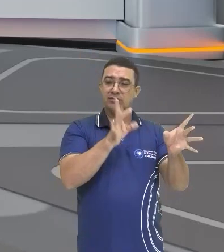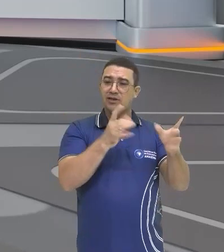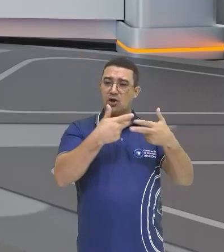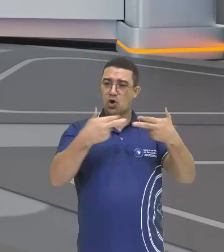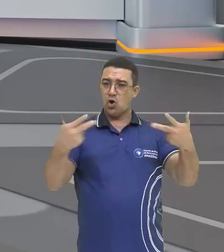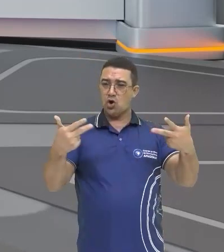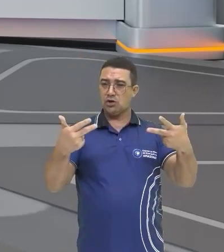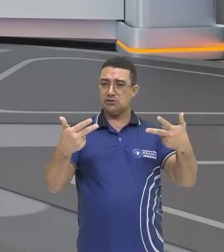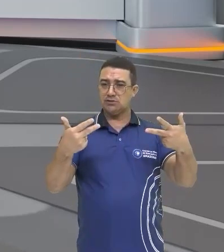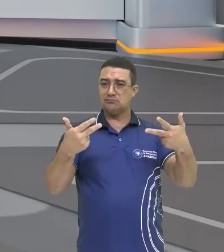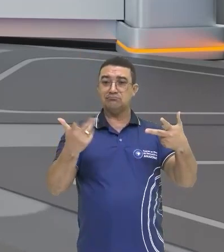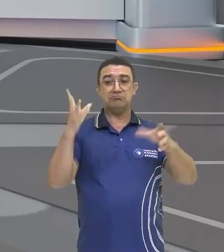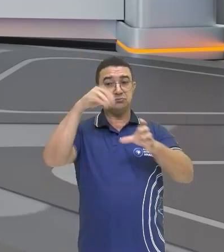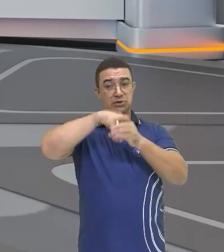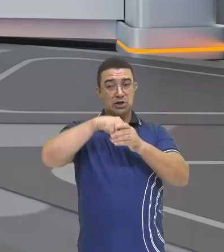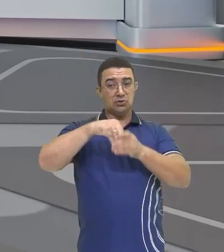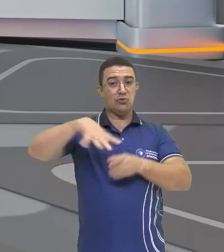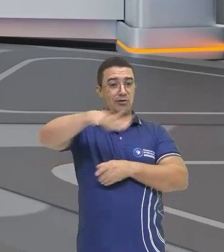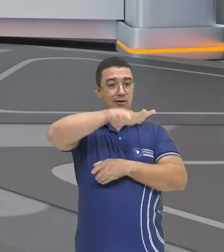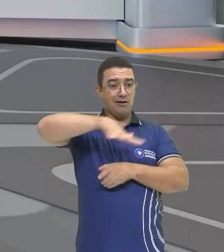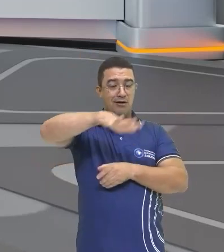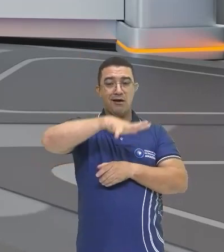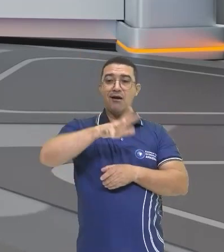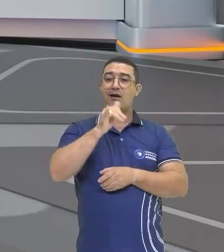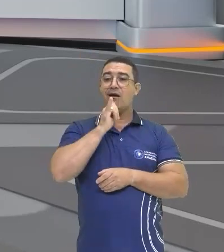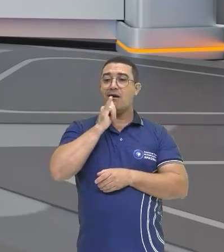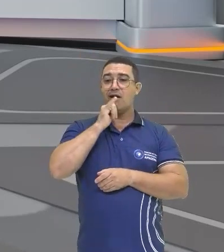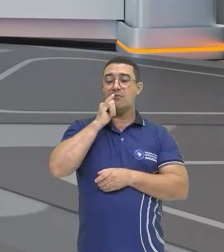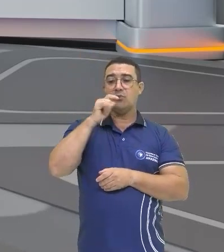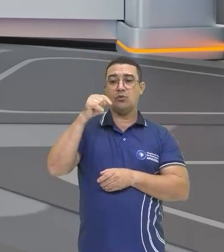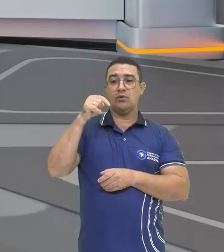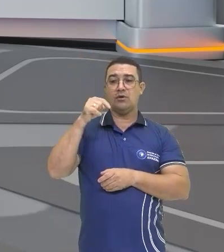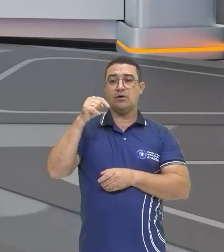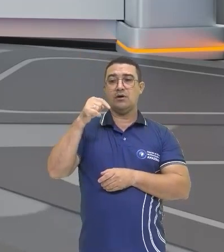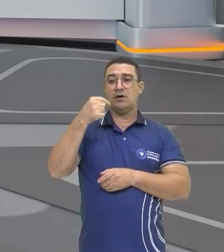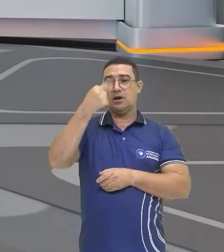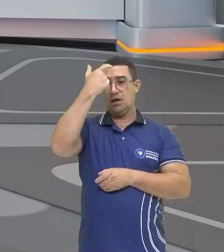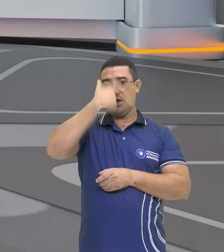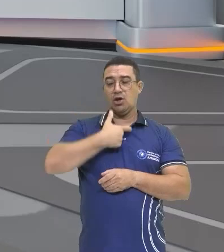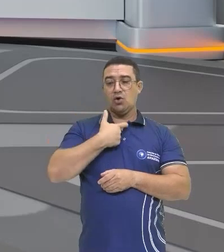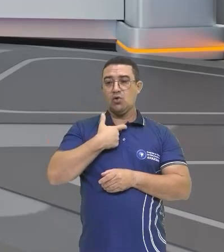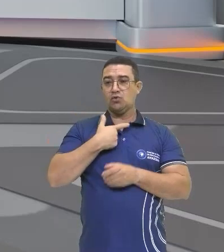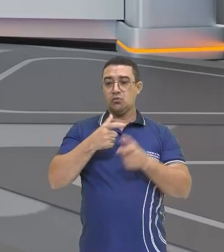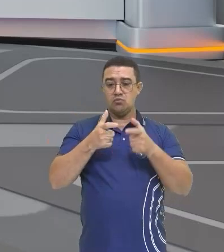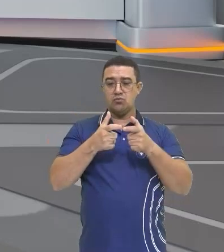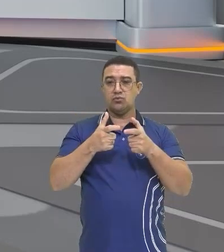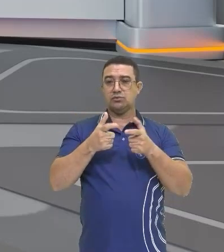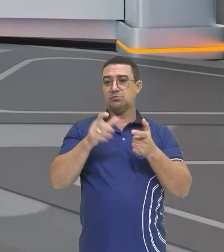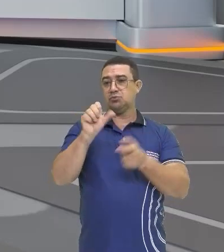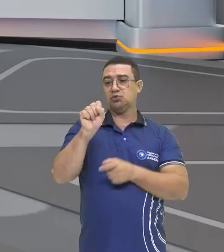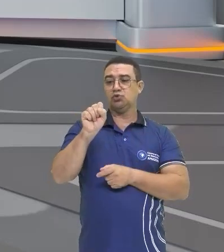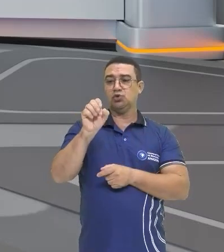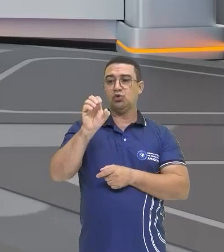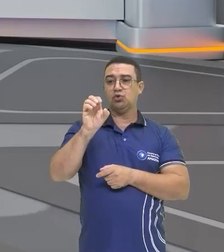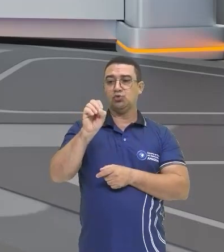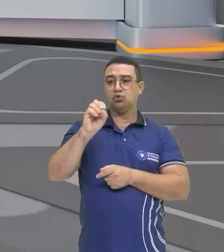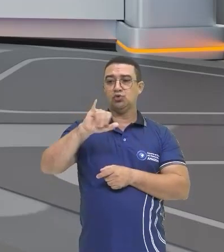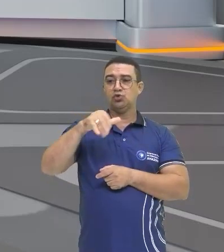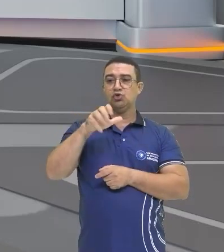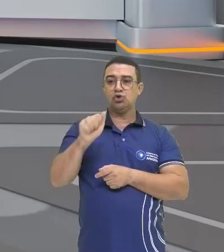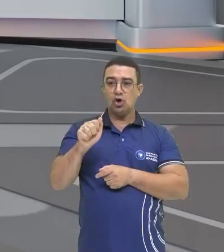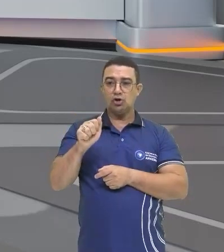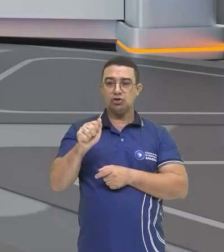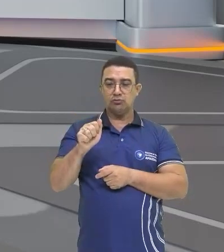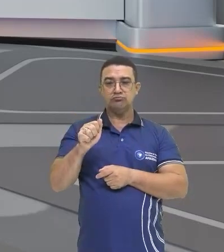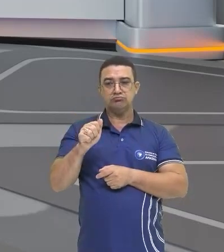do meu território. Se eu produzo, por exemplo, muito de um determinado produto, vamos supor, soja, aquilo que excede, que eu